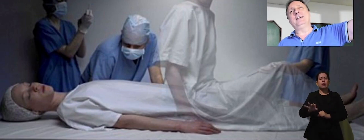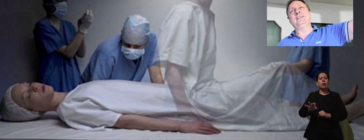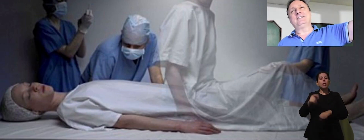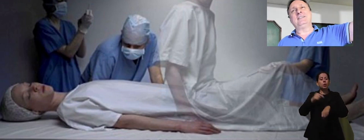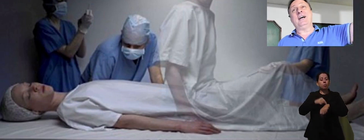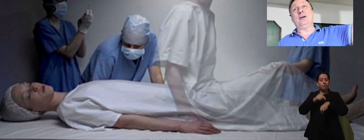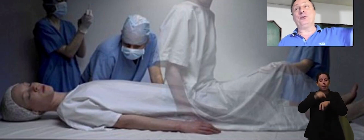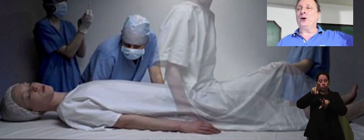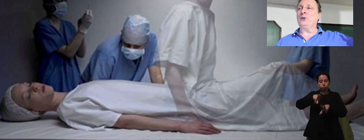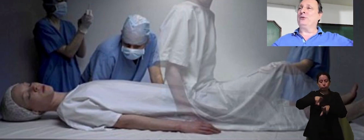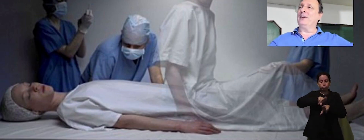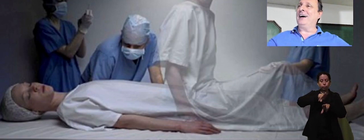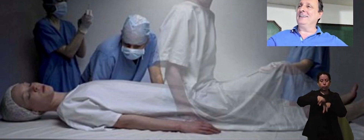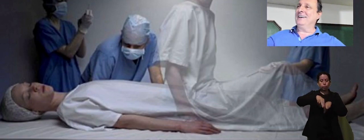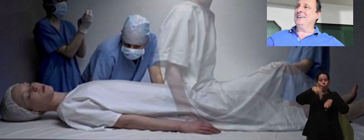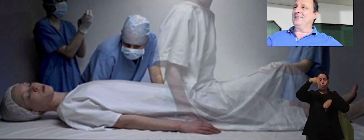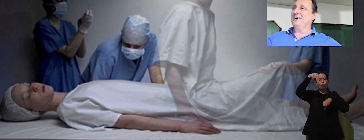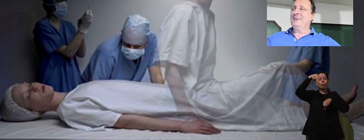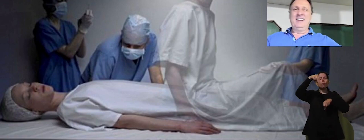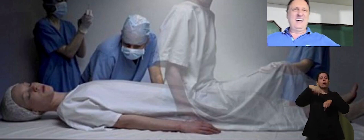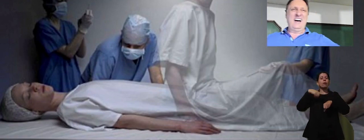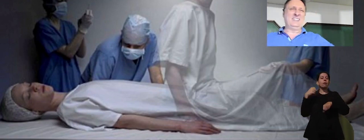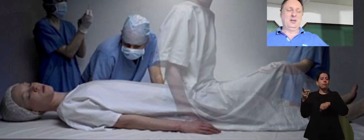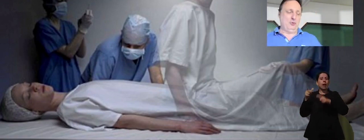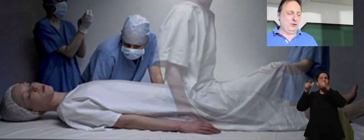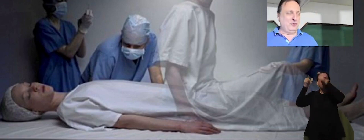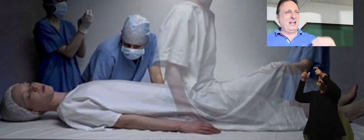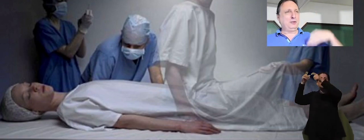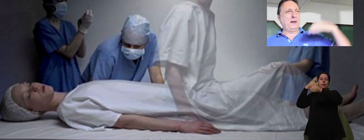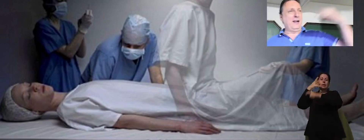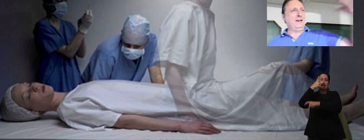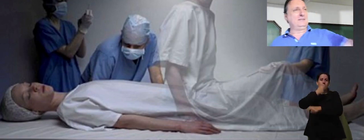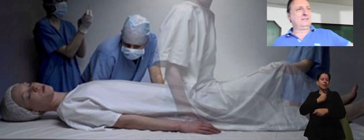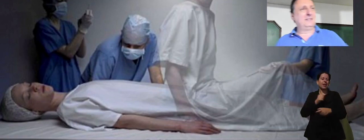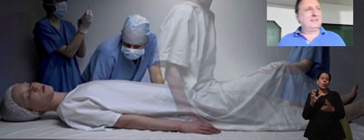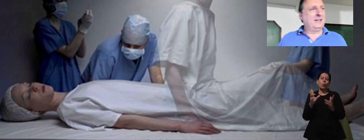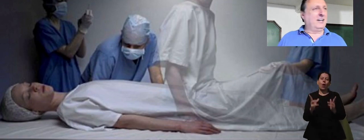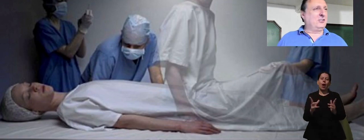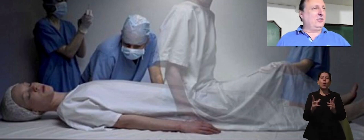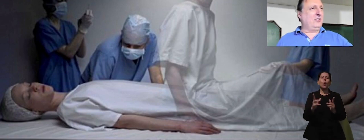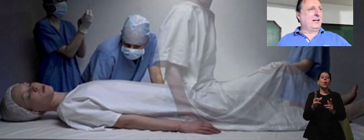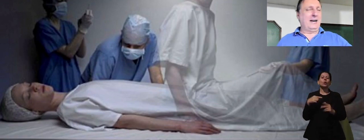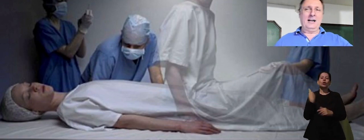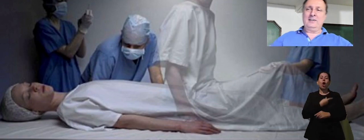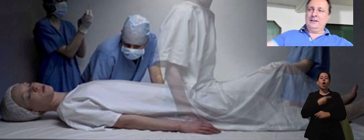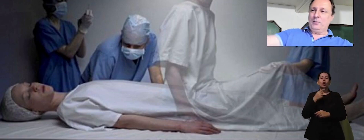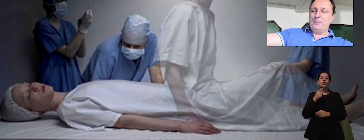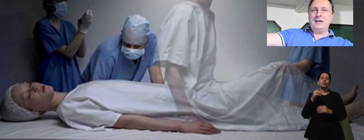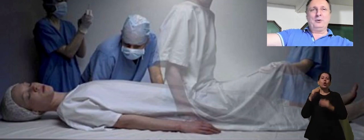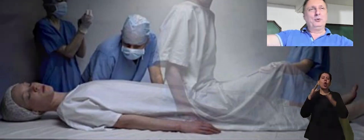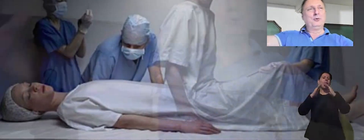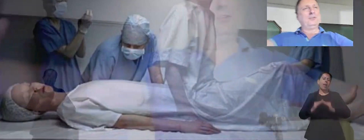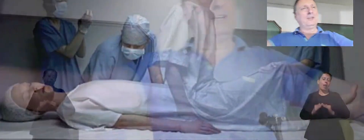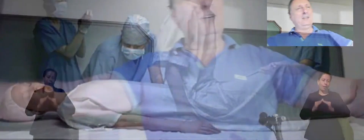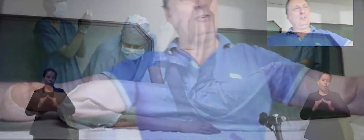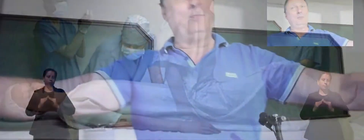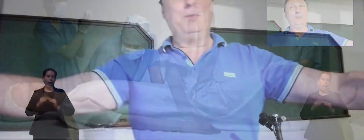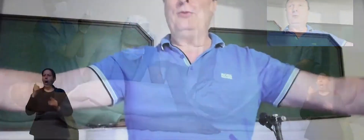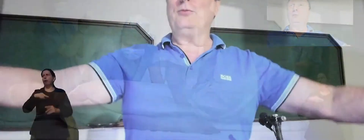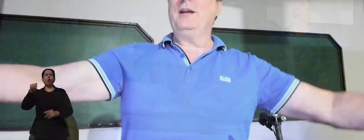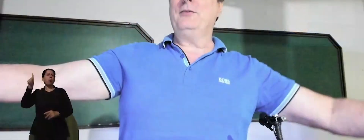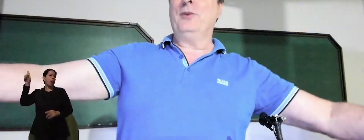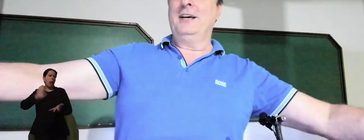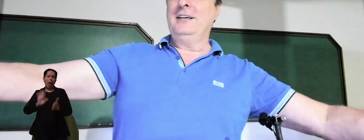para uma linda cidade, o nosso lar, né? Ah, não, eu vou direto para lá. Antes de desencarnar, já vai ter uma meia dúzia aqui